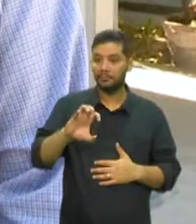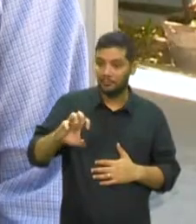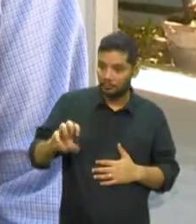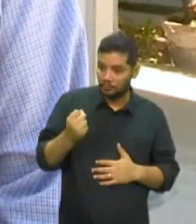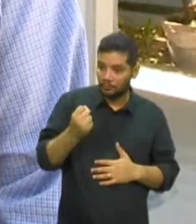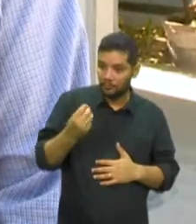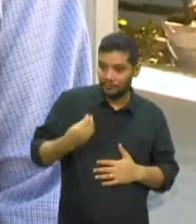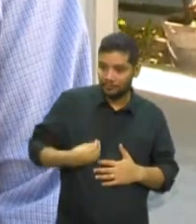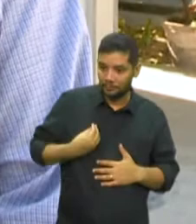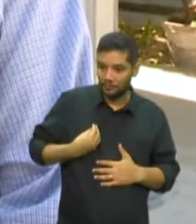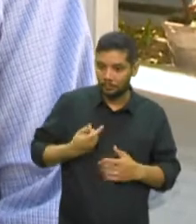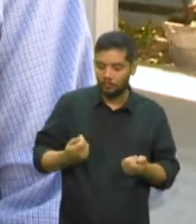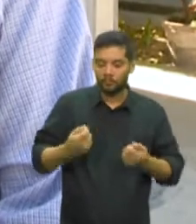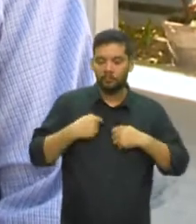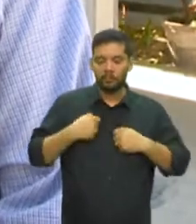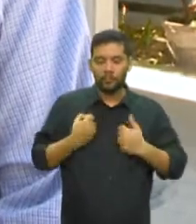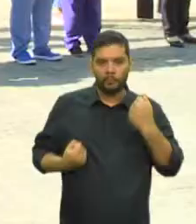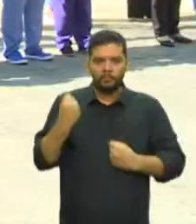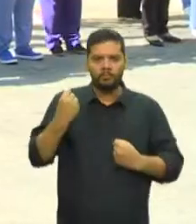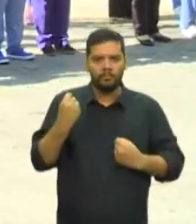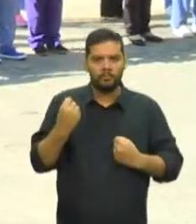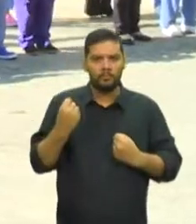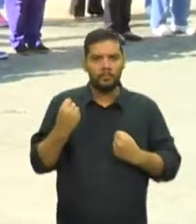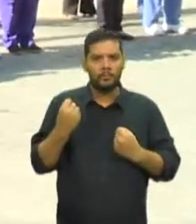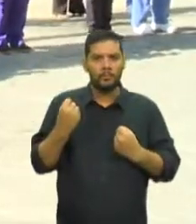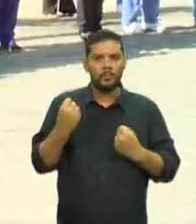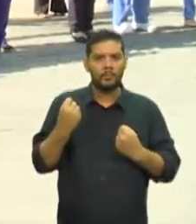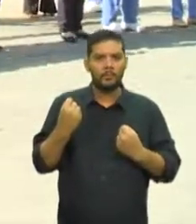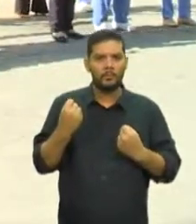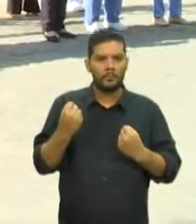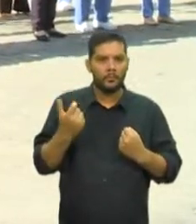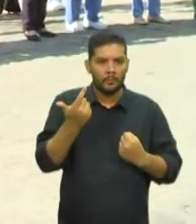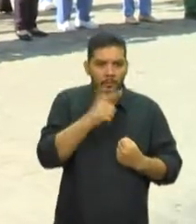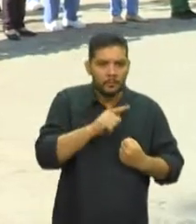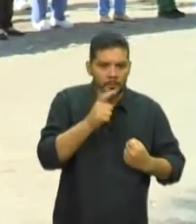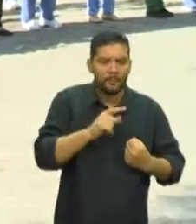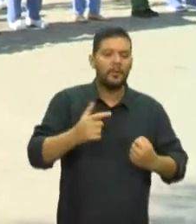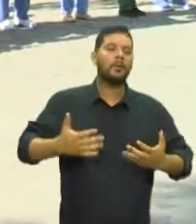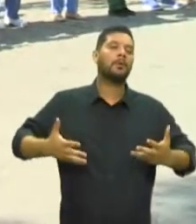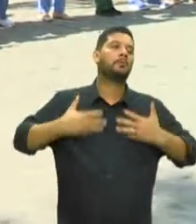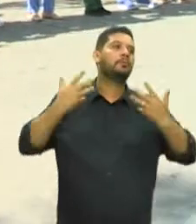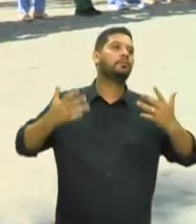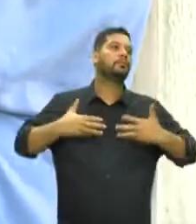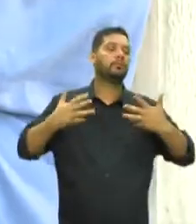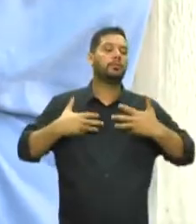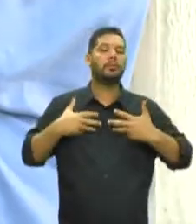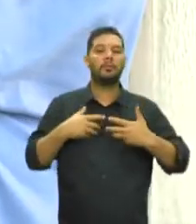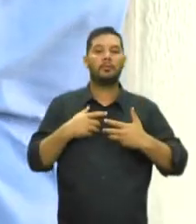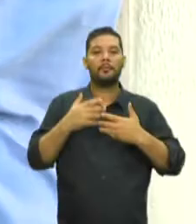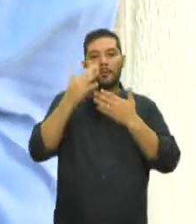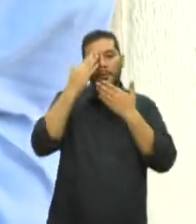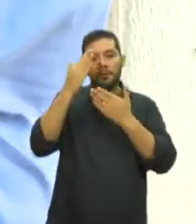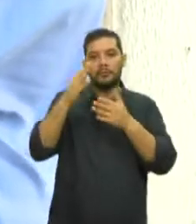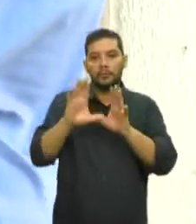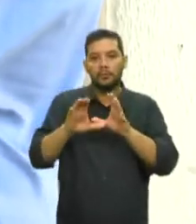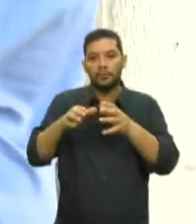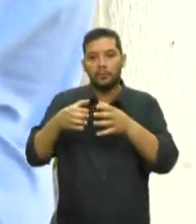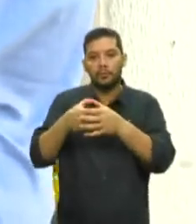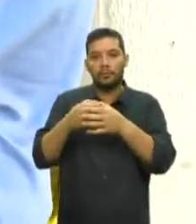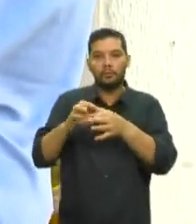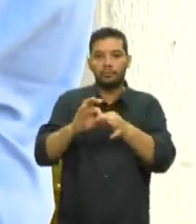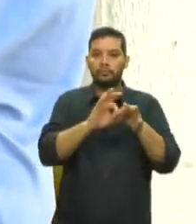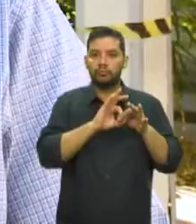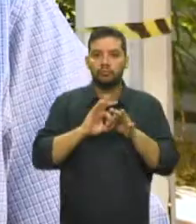e ressalta que tudo só foi possível graças ao trabalho conjunto dos gestores públicos do Ceará e profissionais